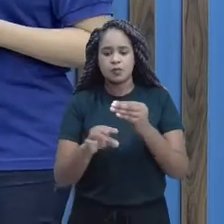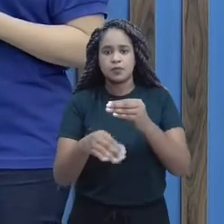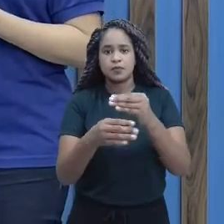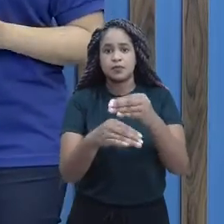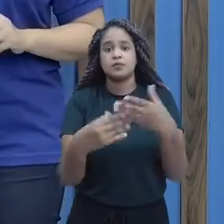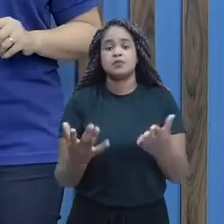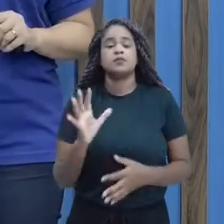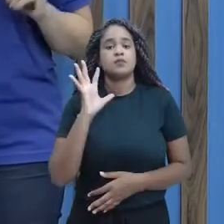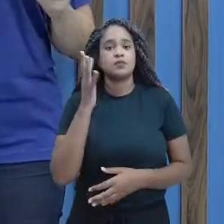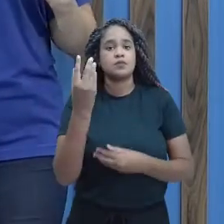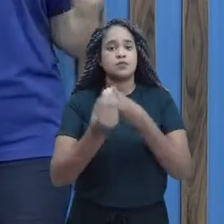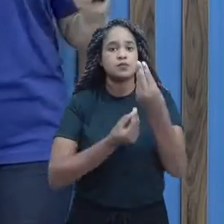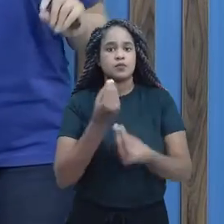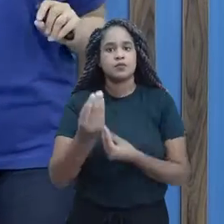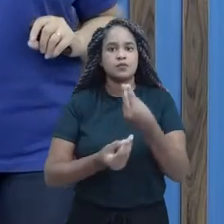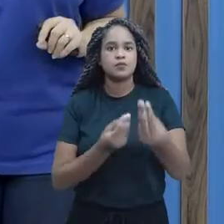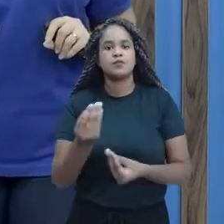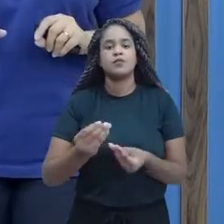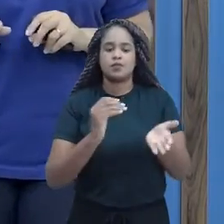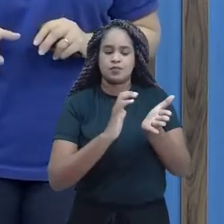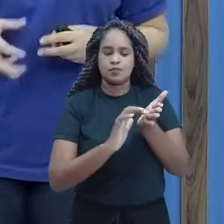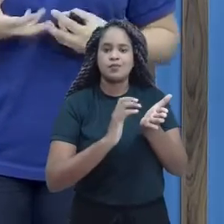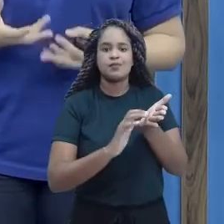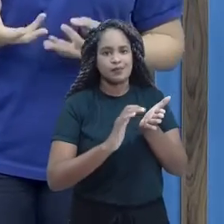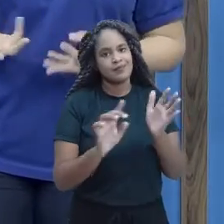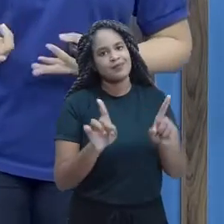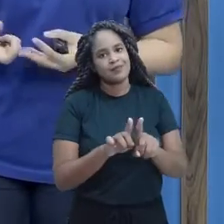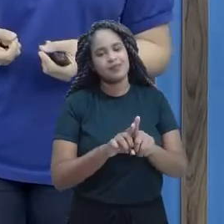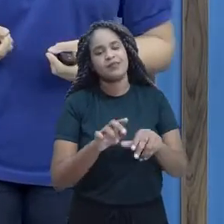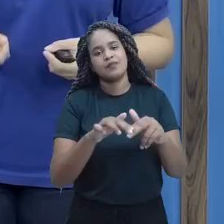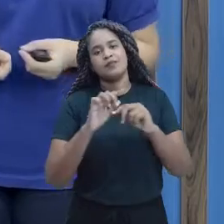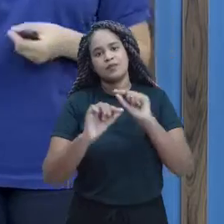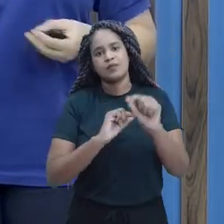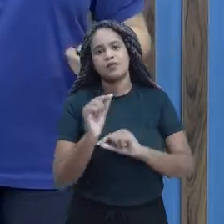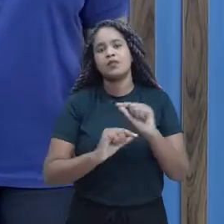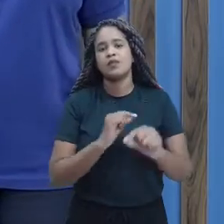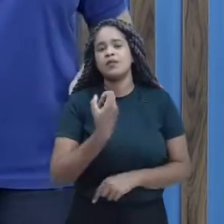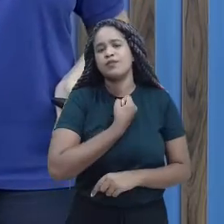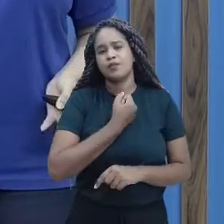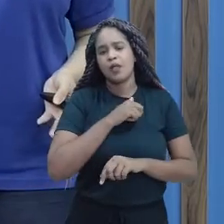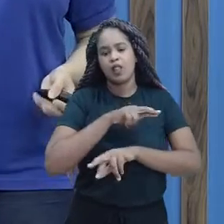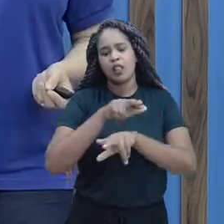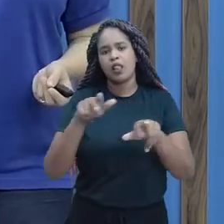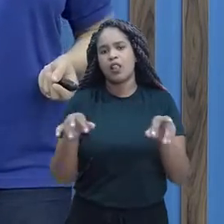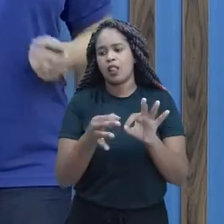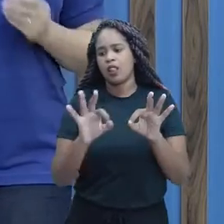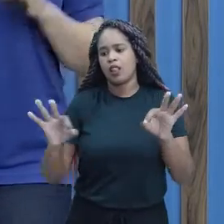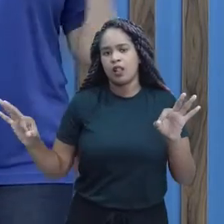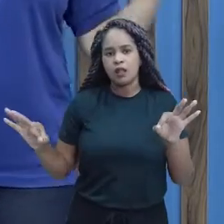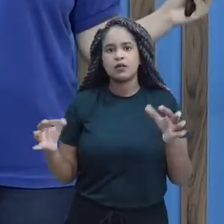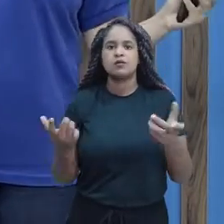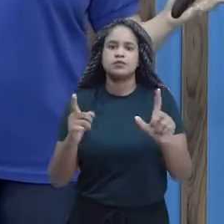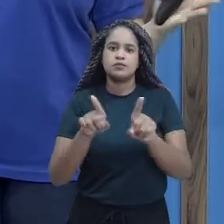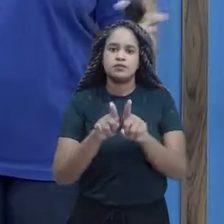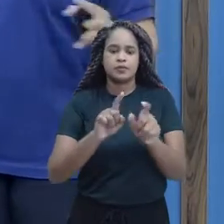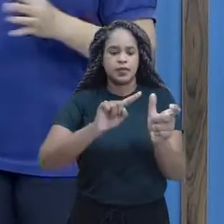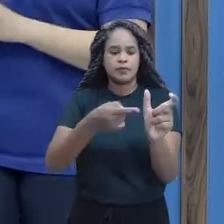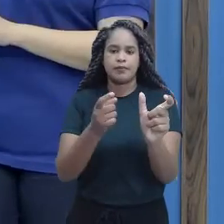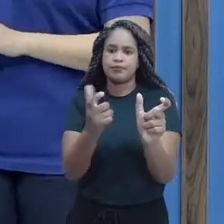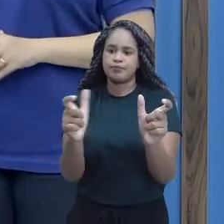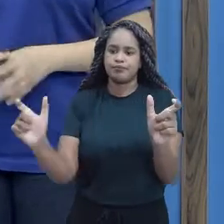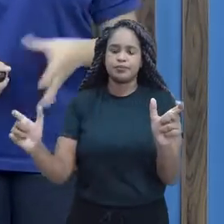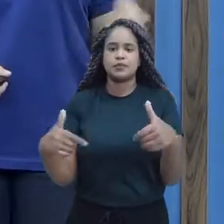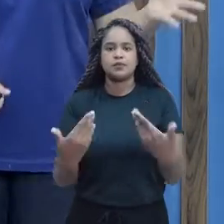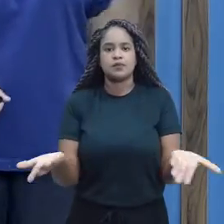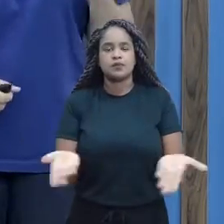feita utilizando aqui a nossa máquina calculadora devido a um número C muito comprido, né? Um número decimal C extenso.